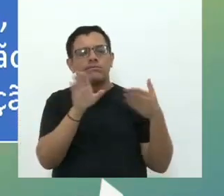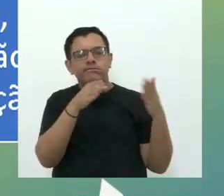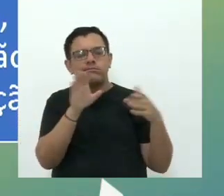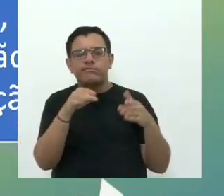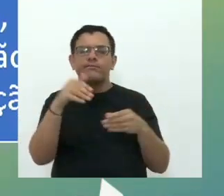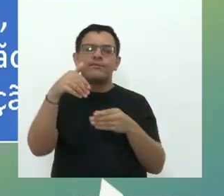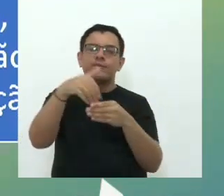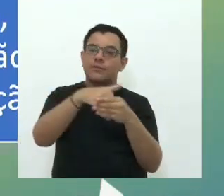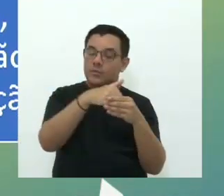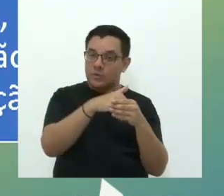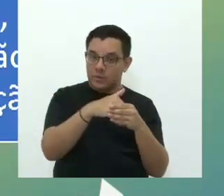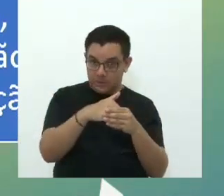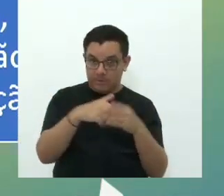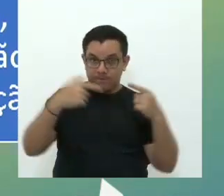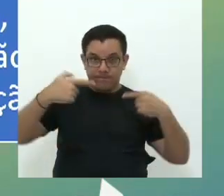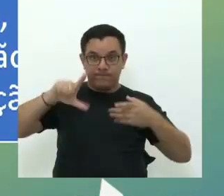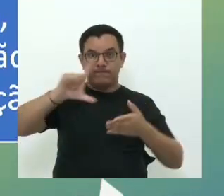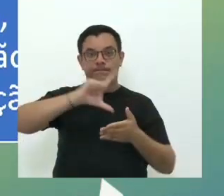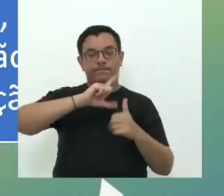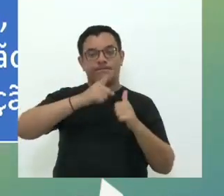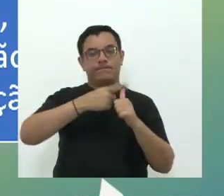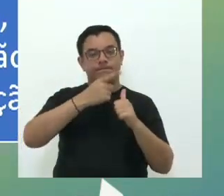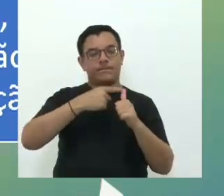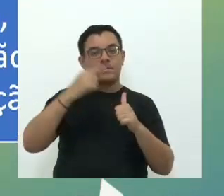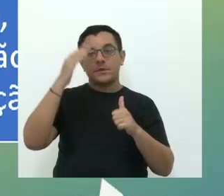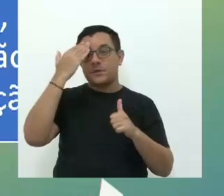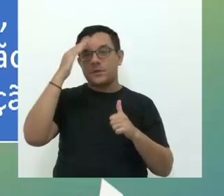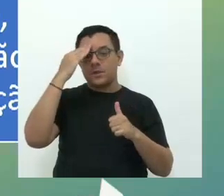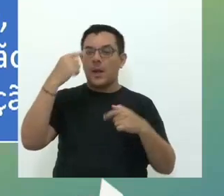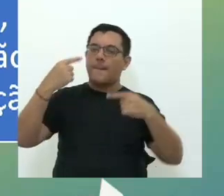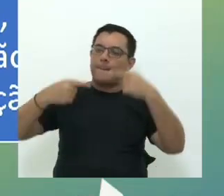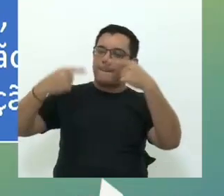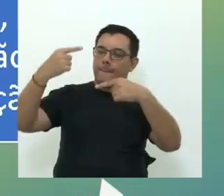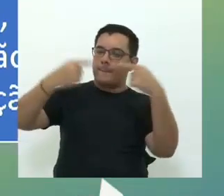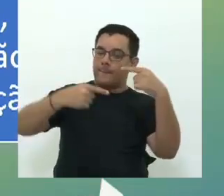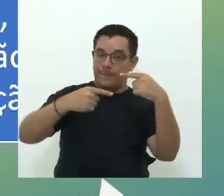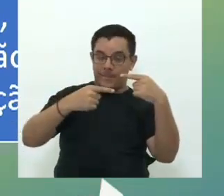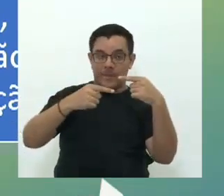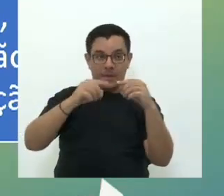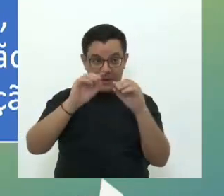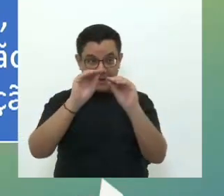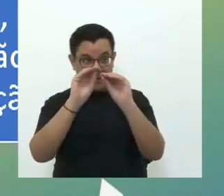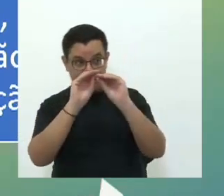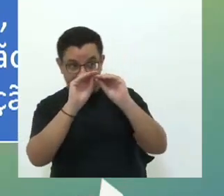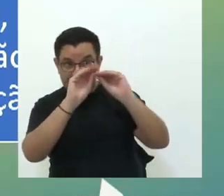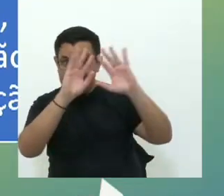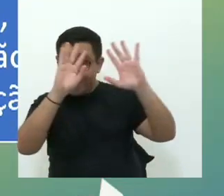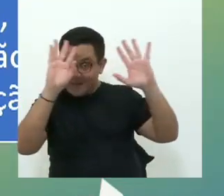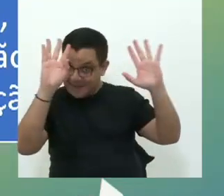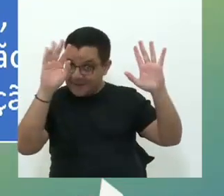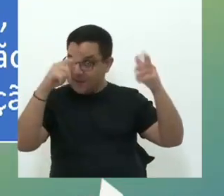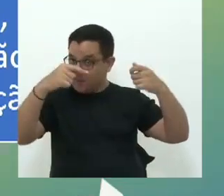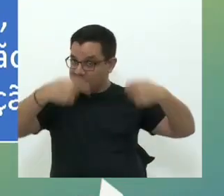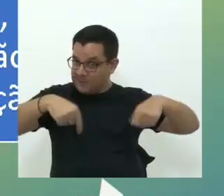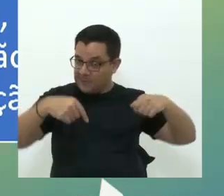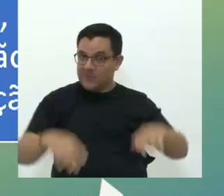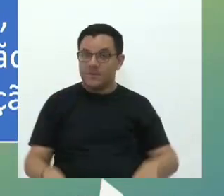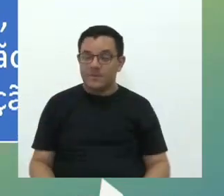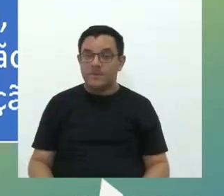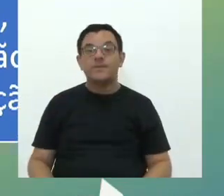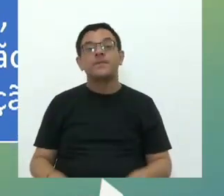a gente precisa entender a disputa eleitoral como algo cristalino e também algo que efetivamente